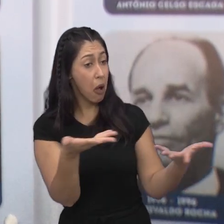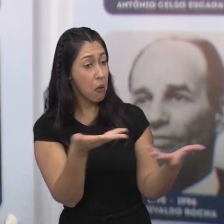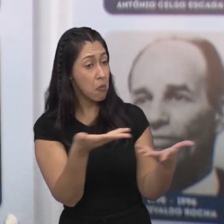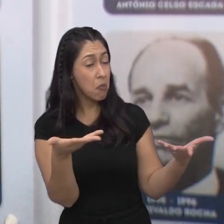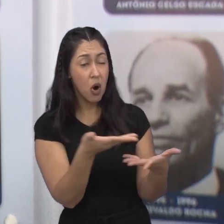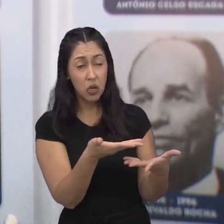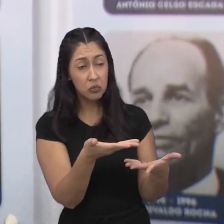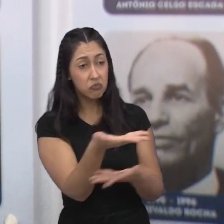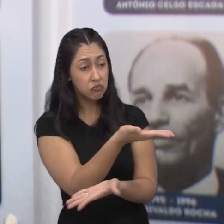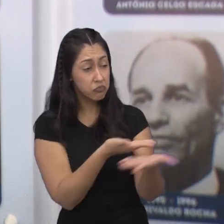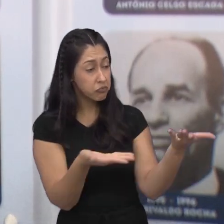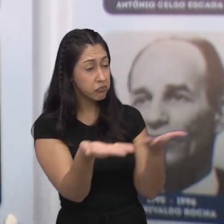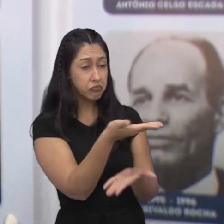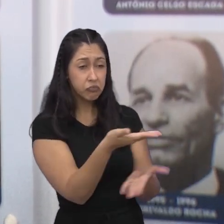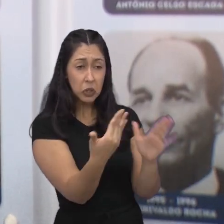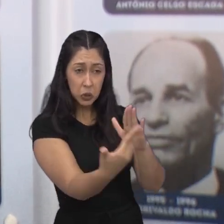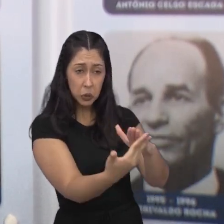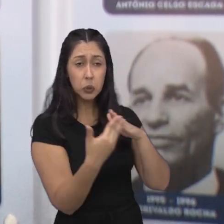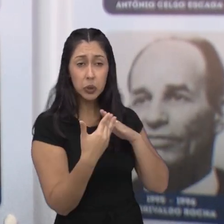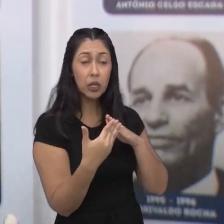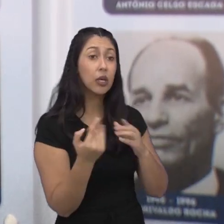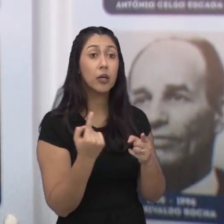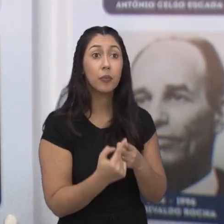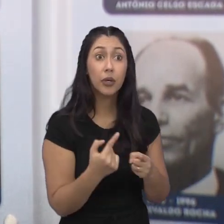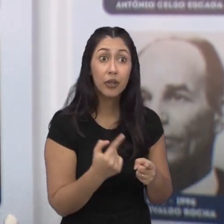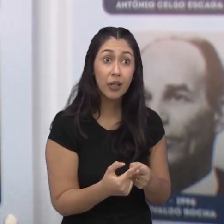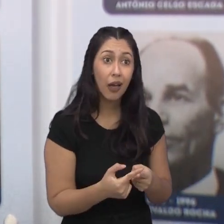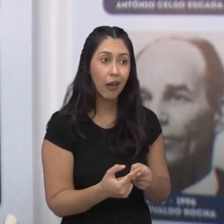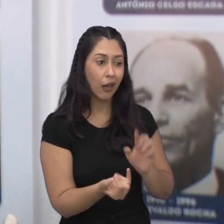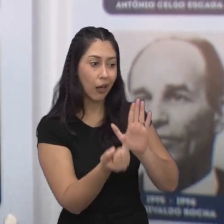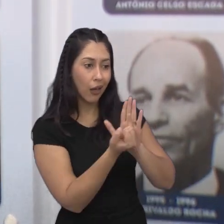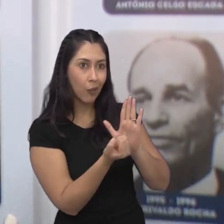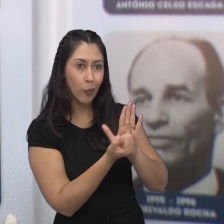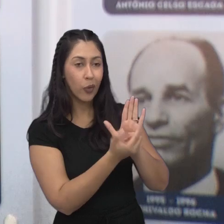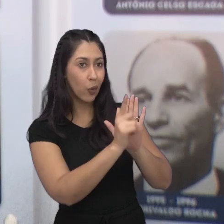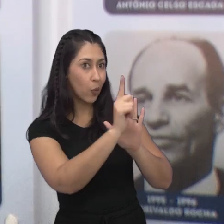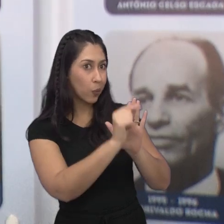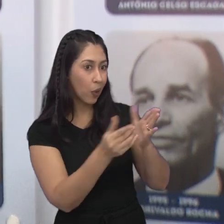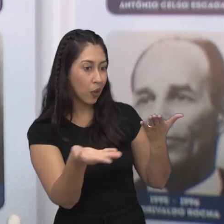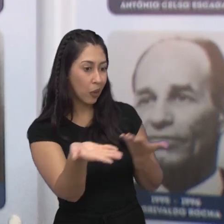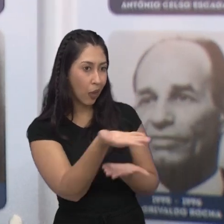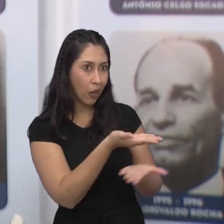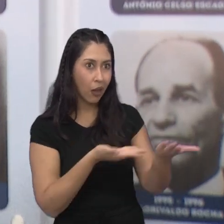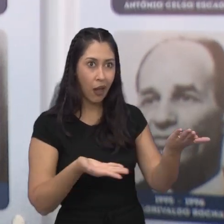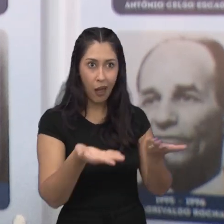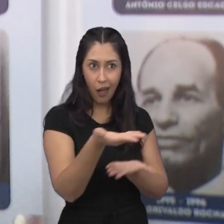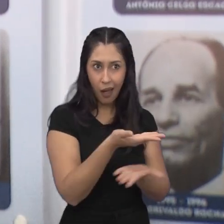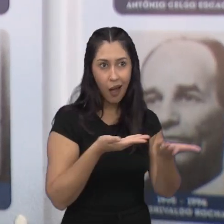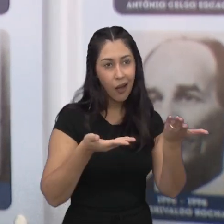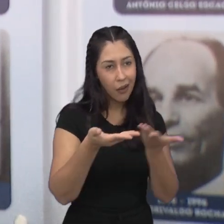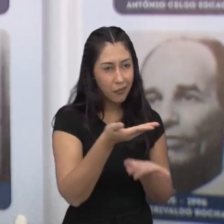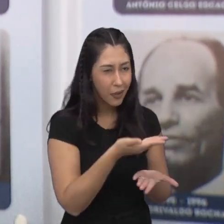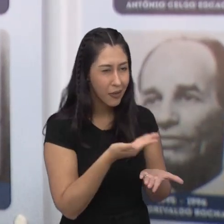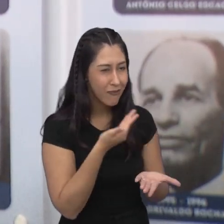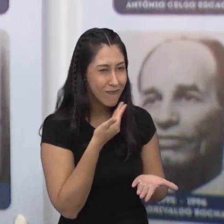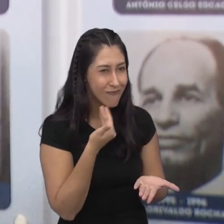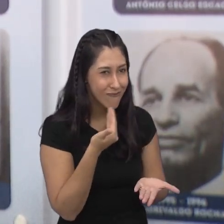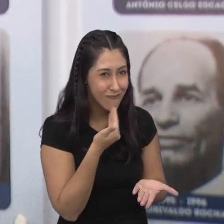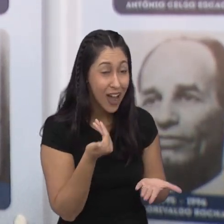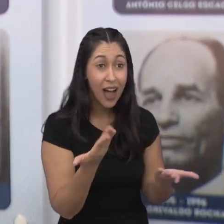muito próxima com a Argentina, então isso vai me ajudar. Por quê? Porque os dois países eles têm questões